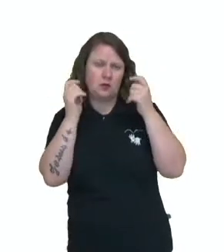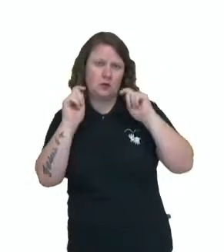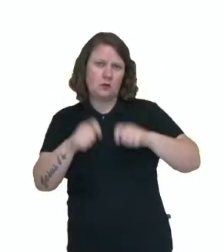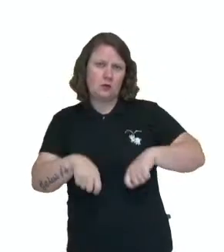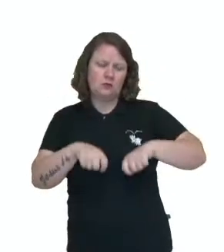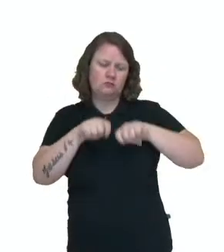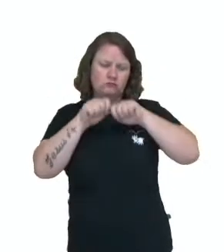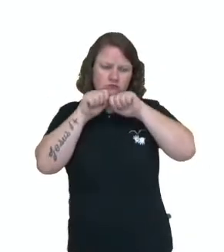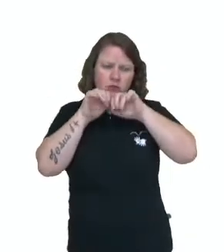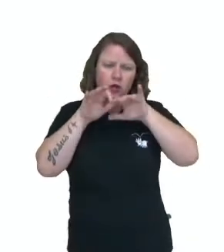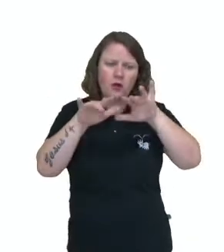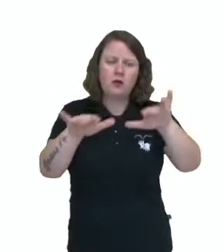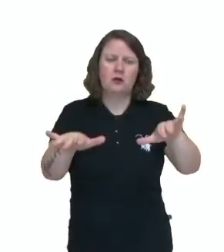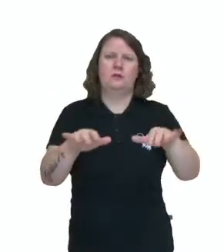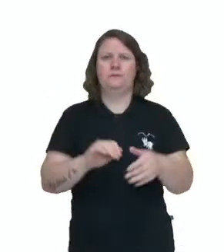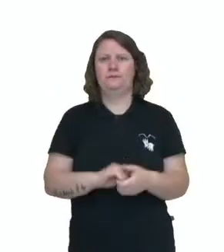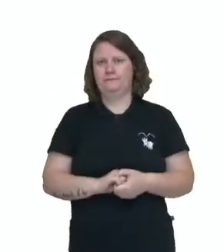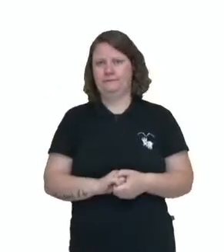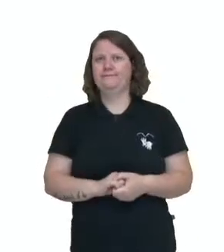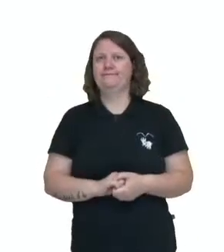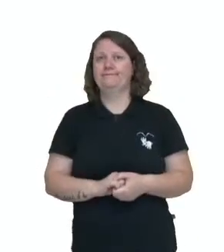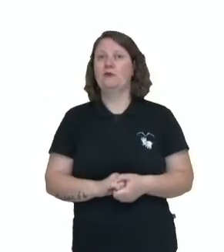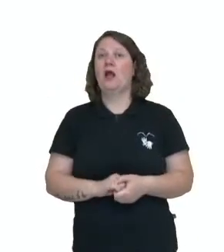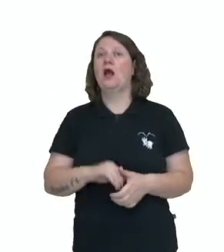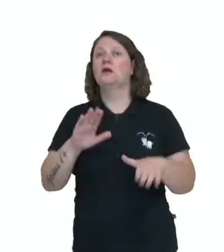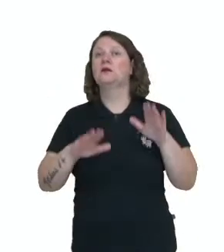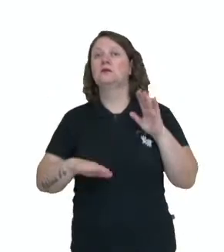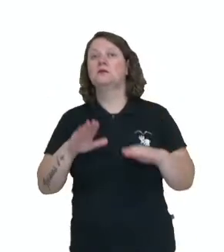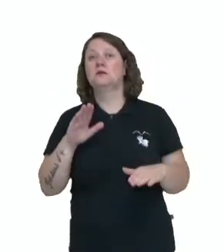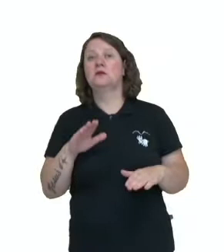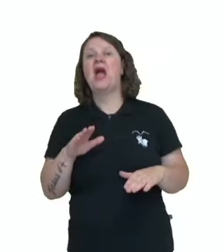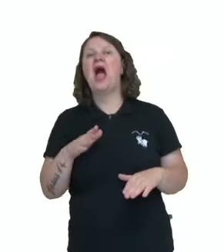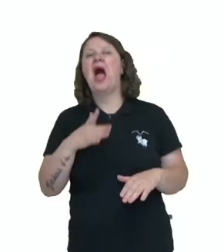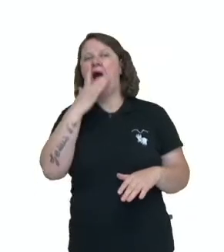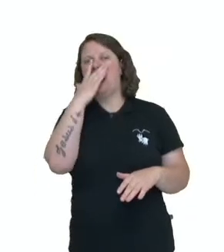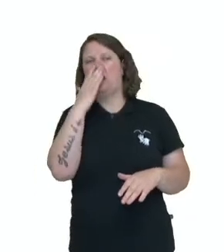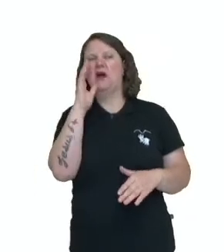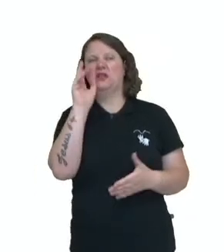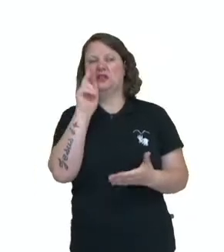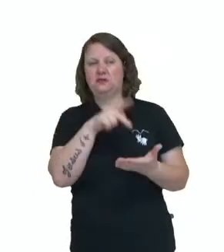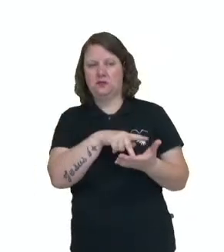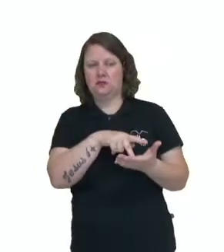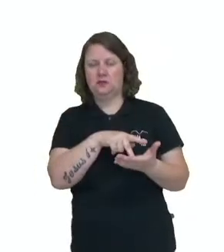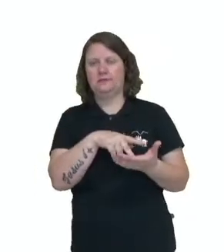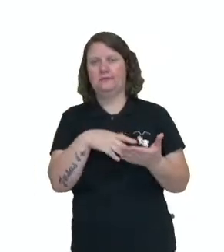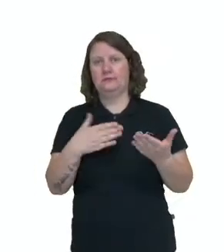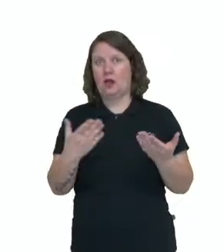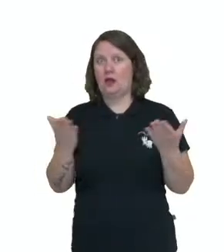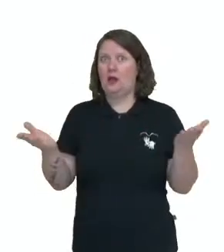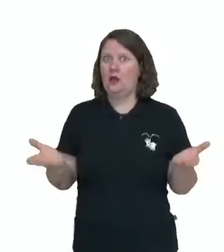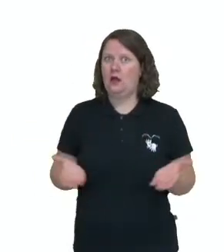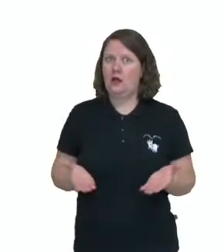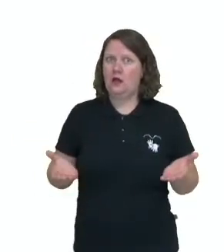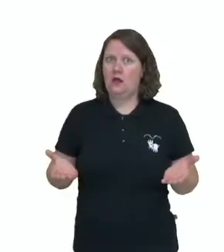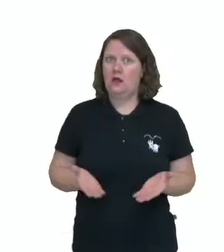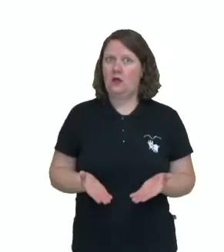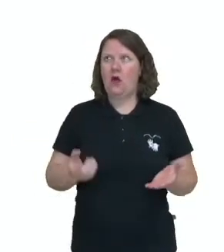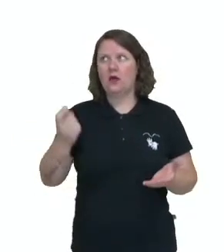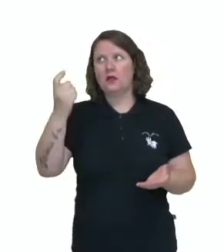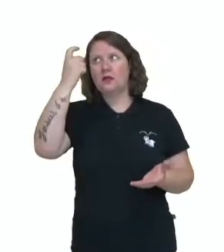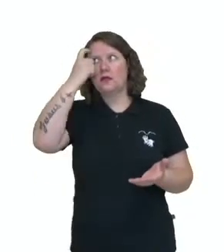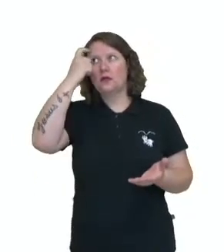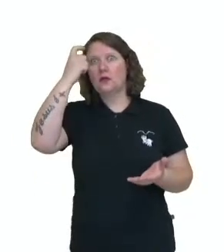muitas vezes eles achavam que necessariamente era real. Agora, estão percebendo que esse